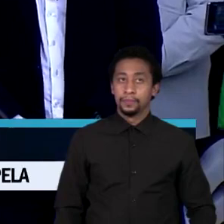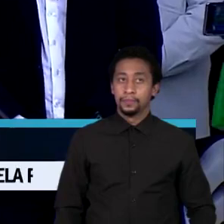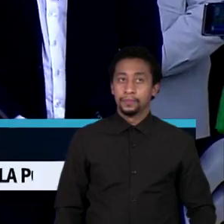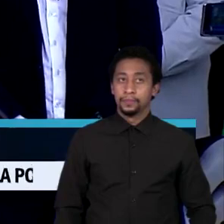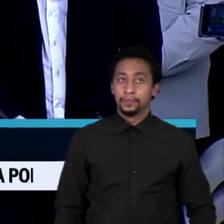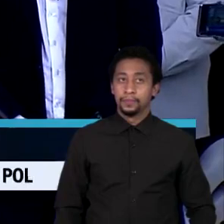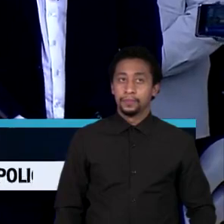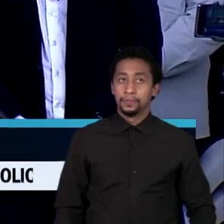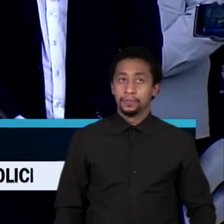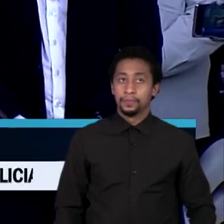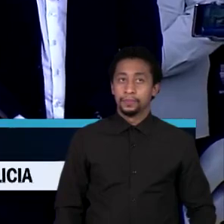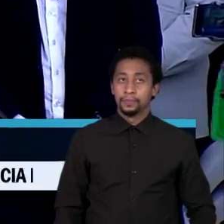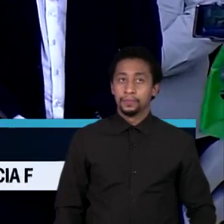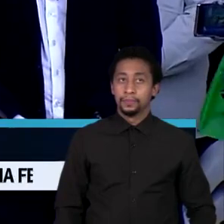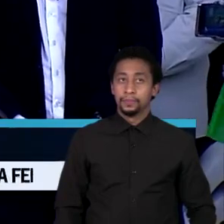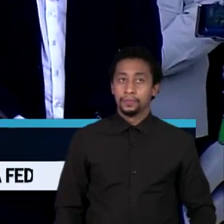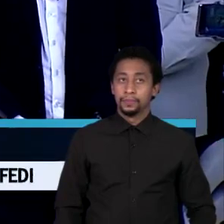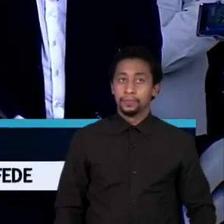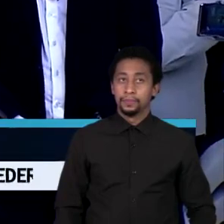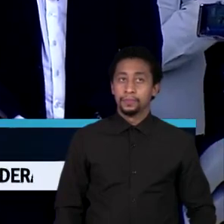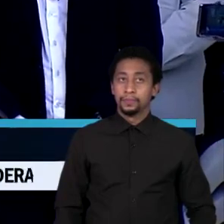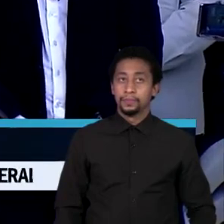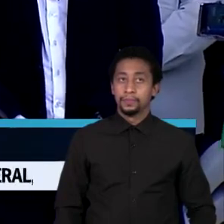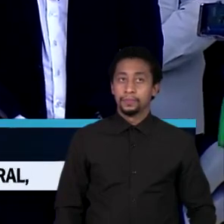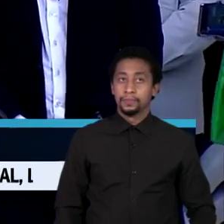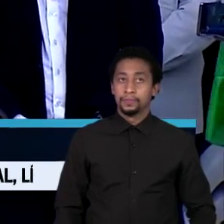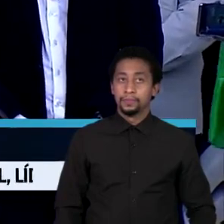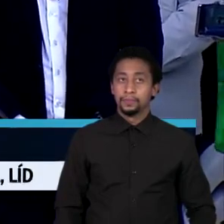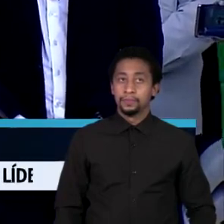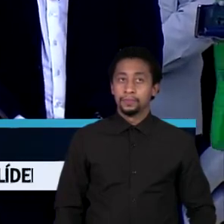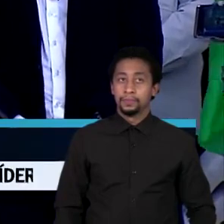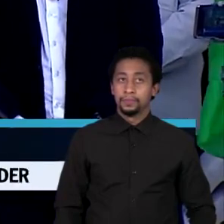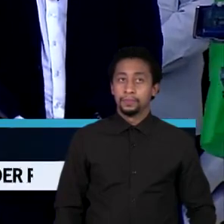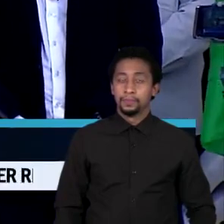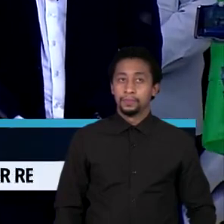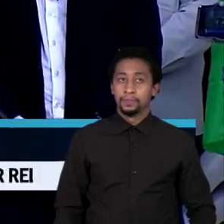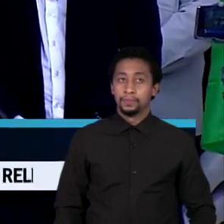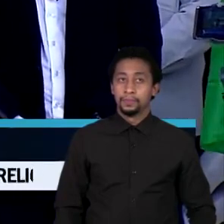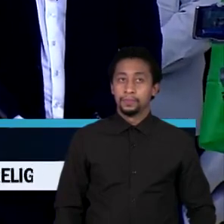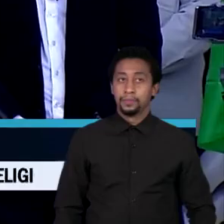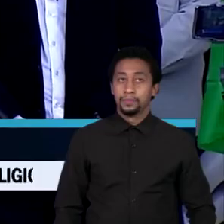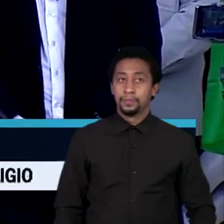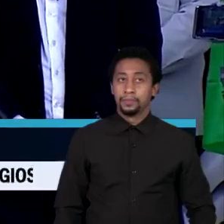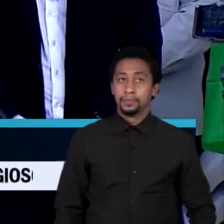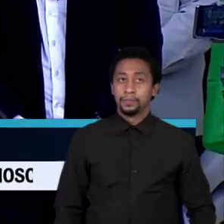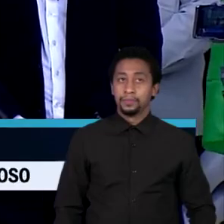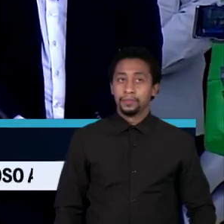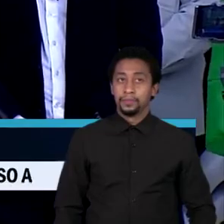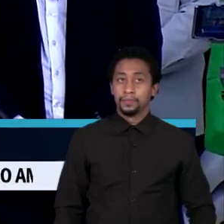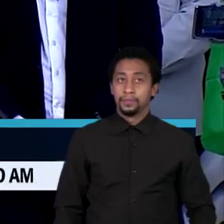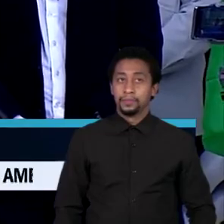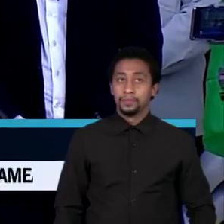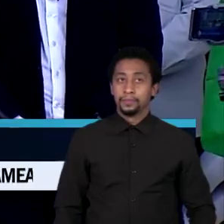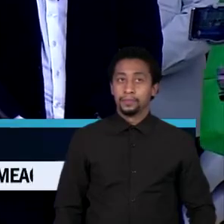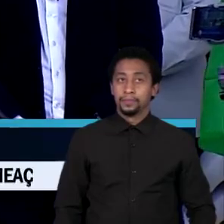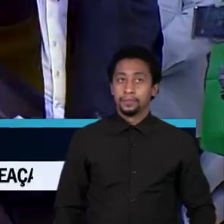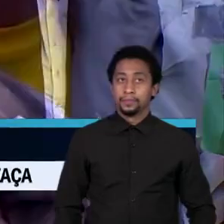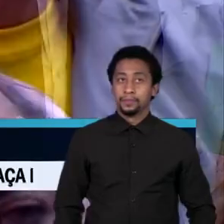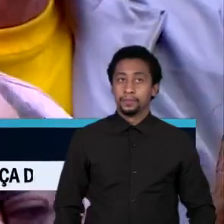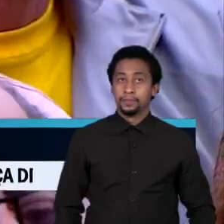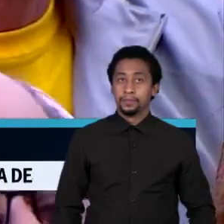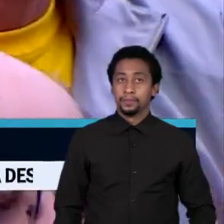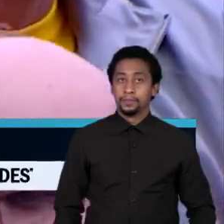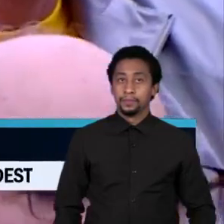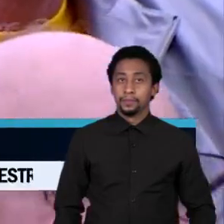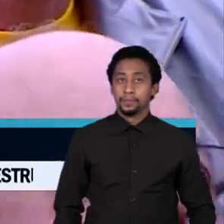vez mais parece que será preciso, nós tomaremos as decisões que devam